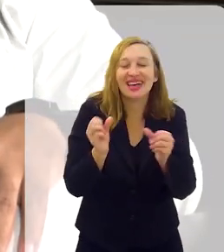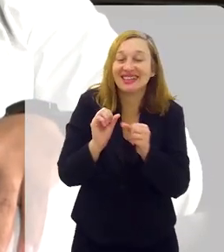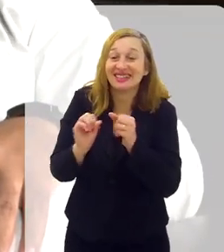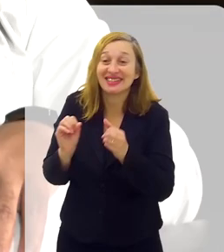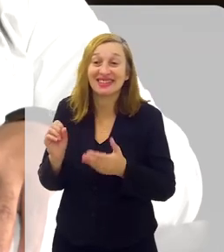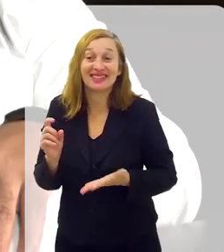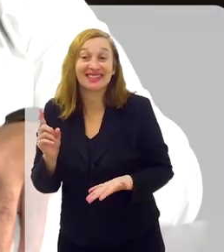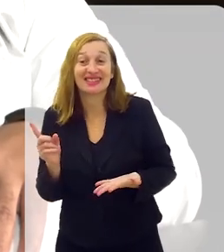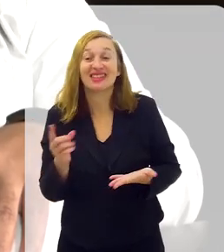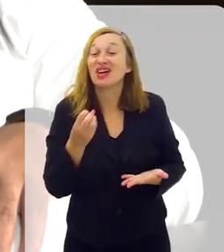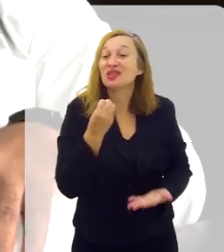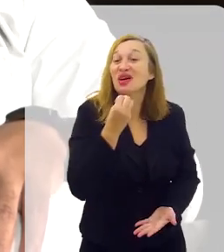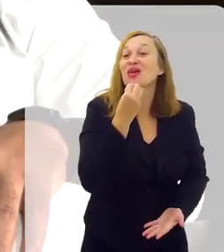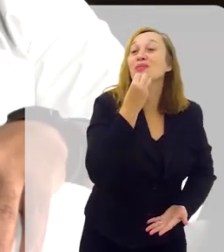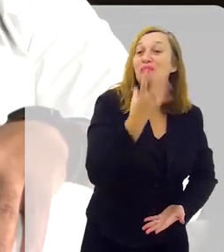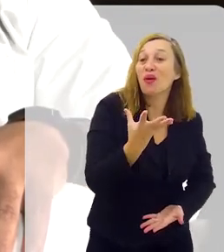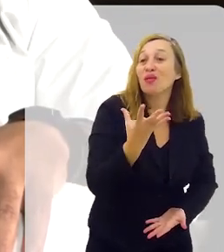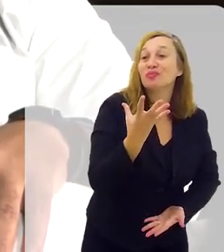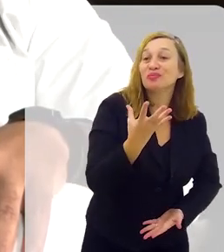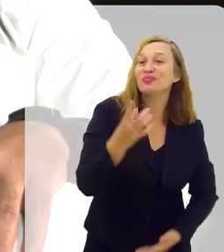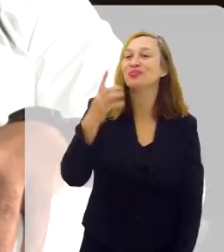é Deus. Tem que fazer biquinho.